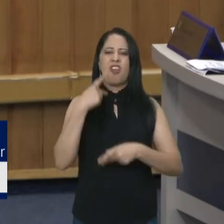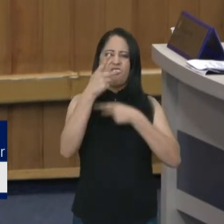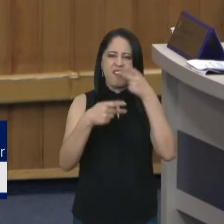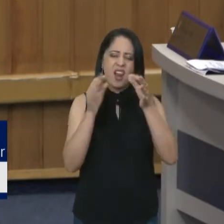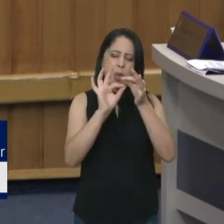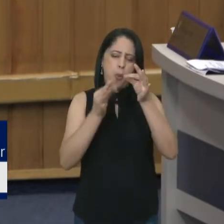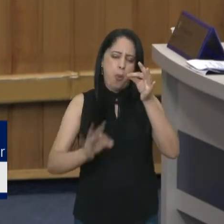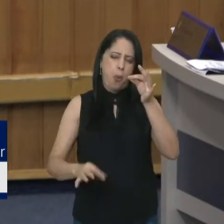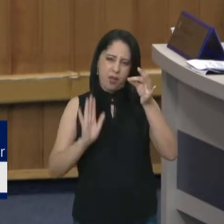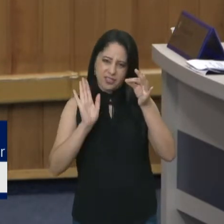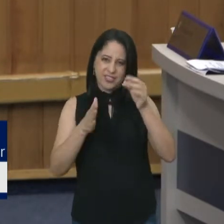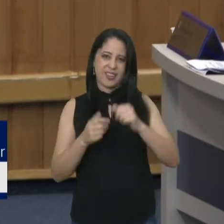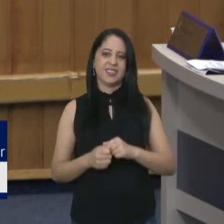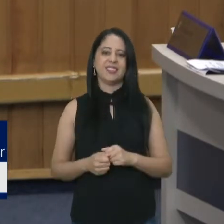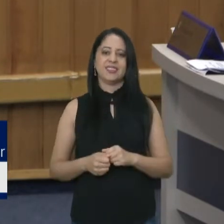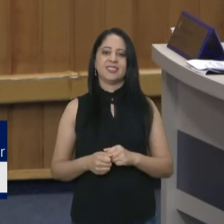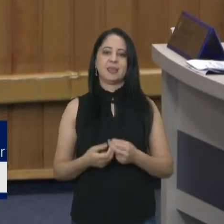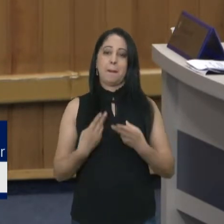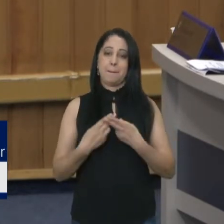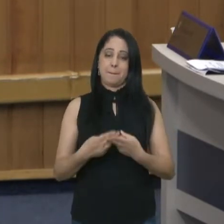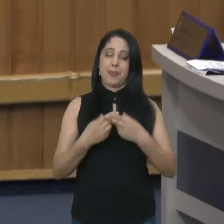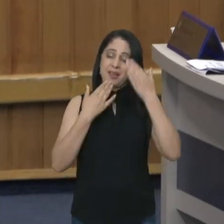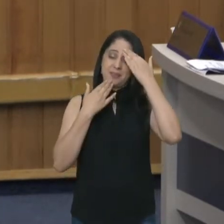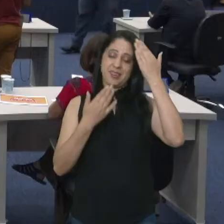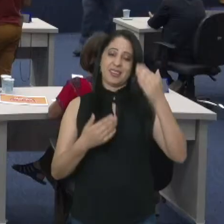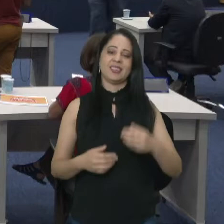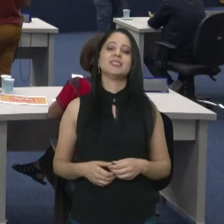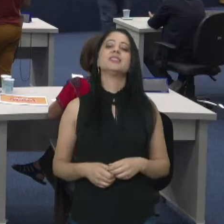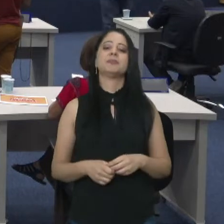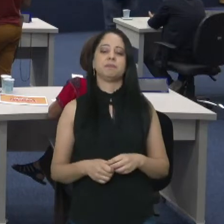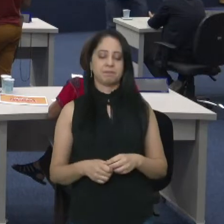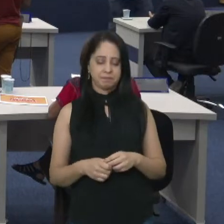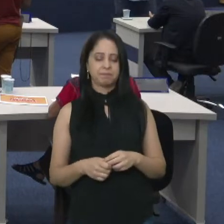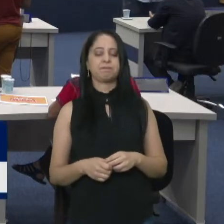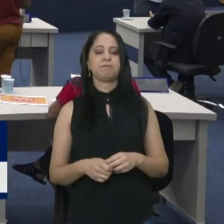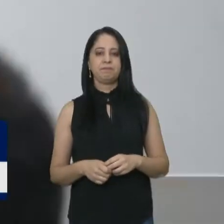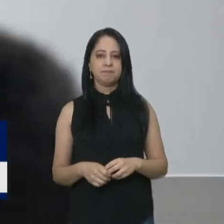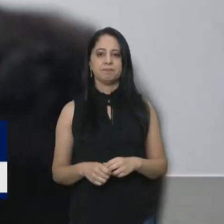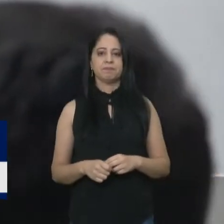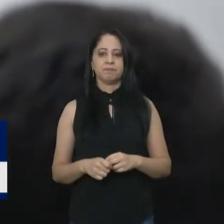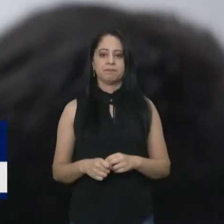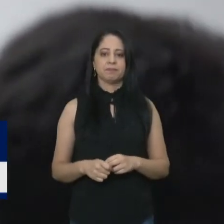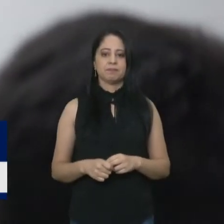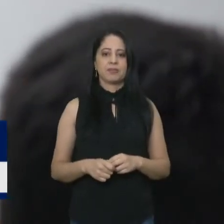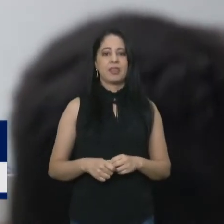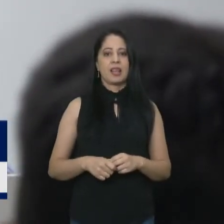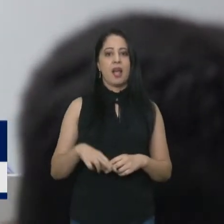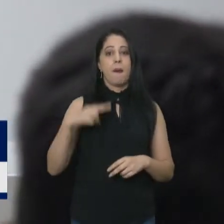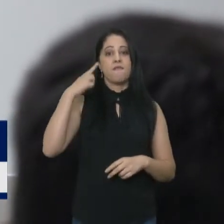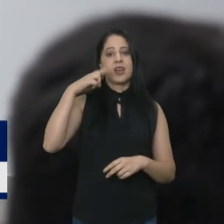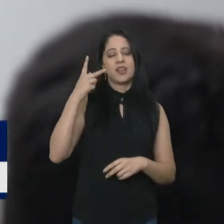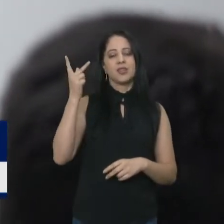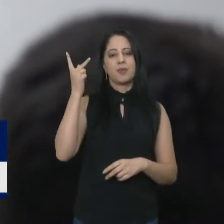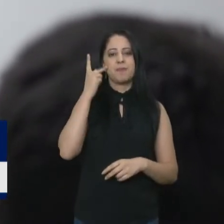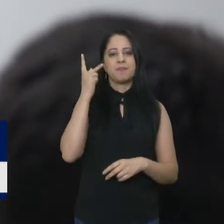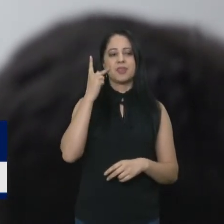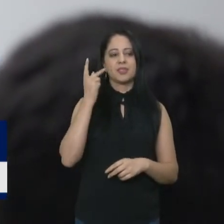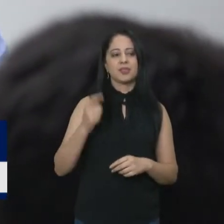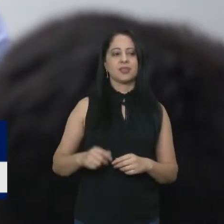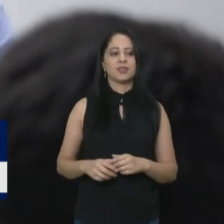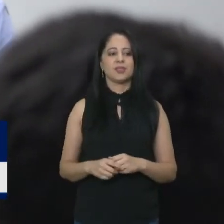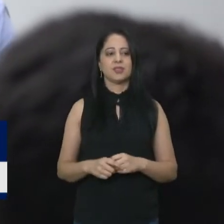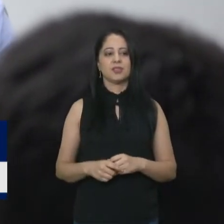presidente, agradeço a paciência. É isso aí, doutor Rafael Pascutti.